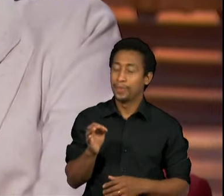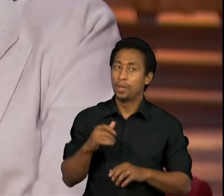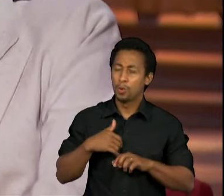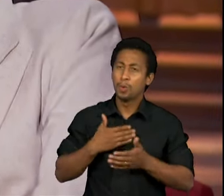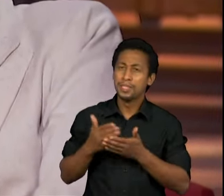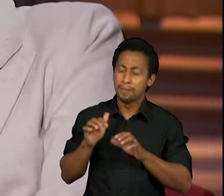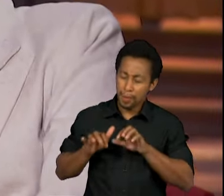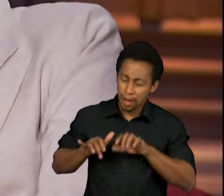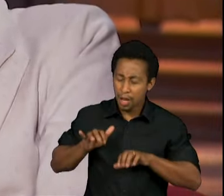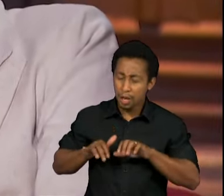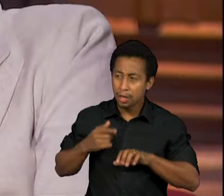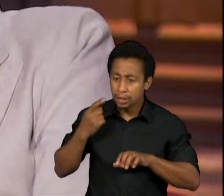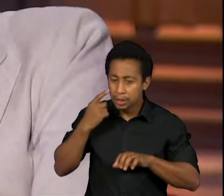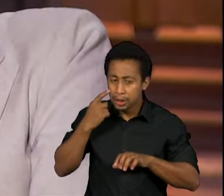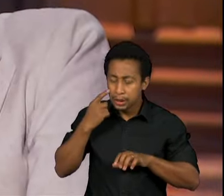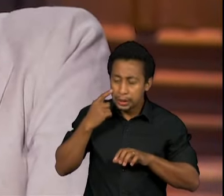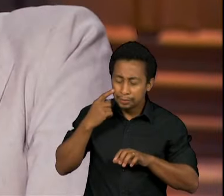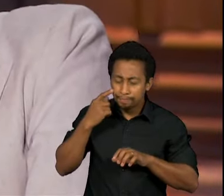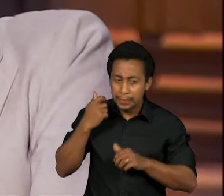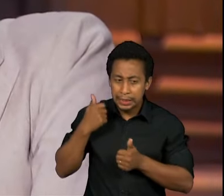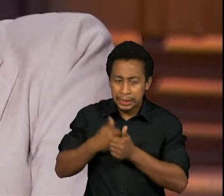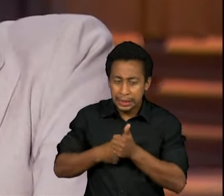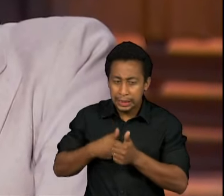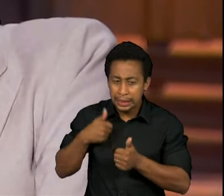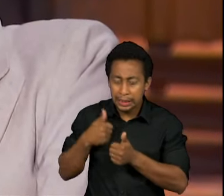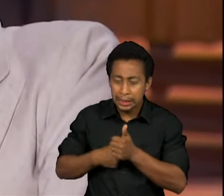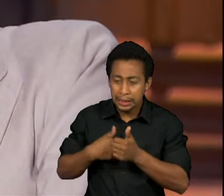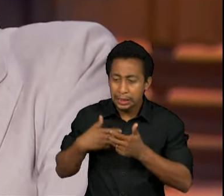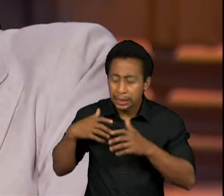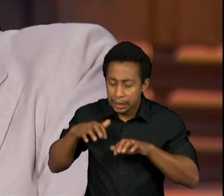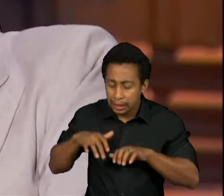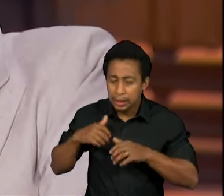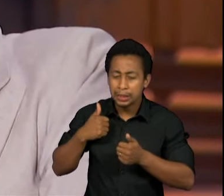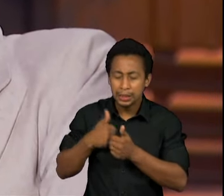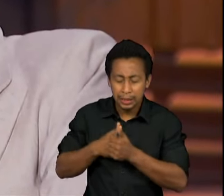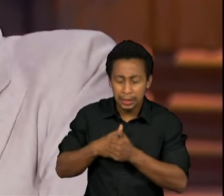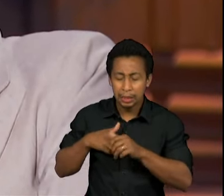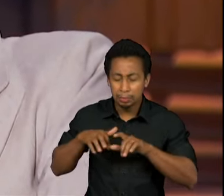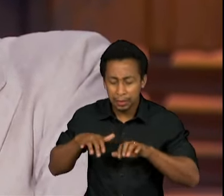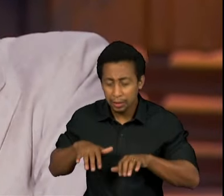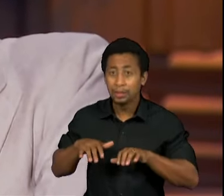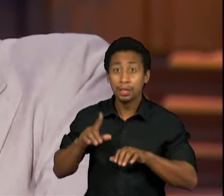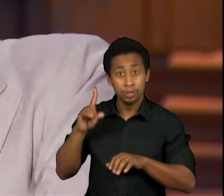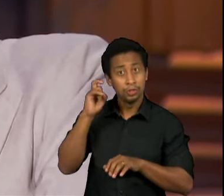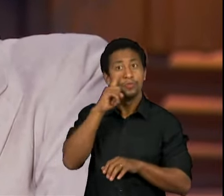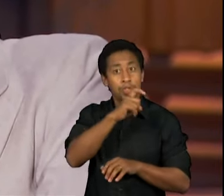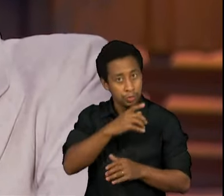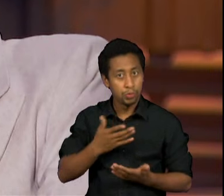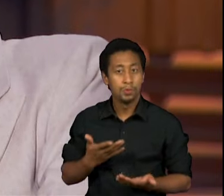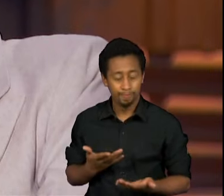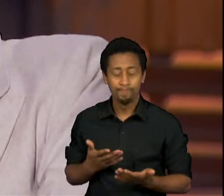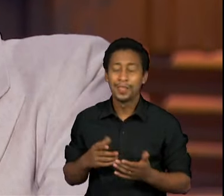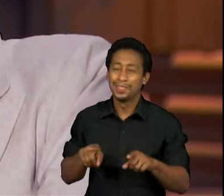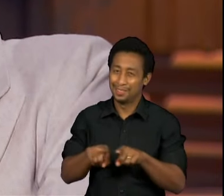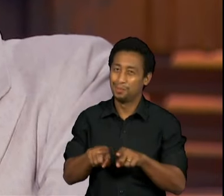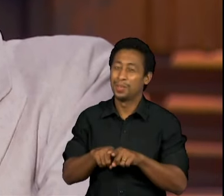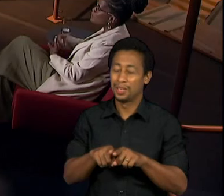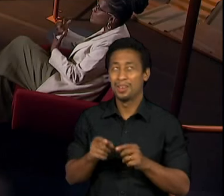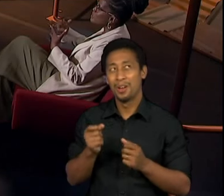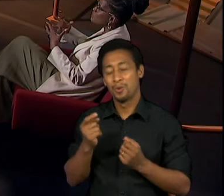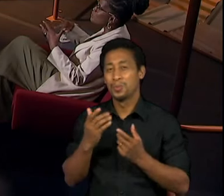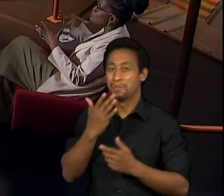o filho muito difícil de escrever eu acho que os lutos né que foram lutas sucessivos do meu pai da minha mãe eu acho que